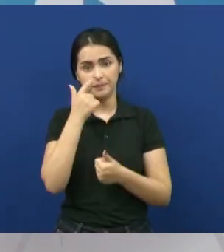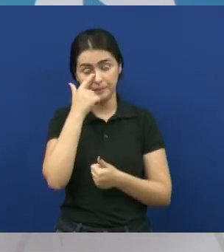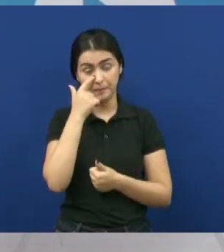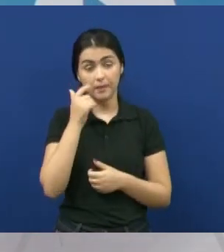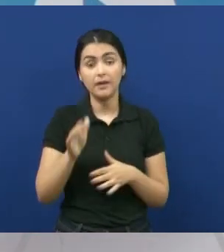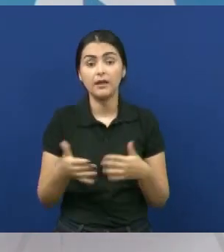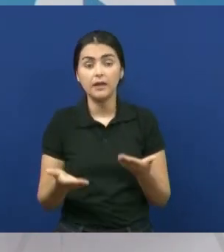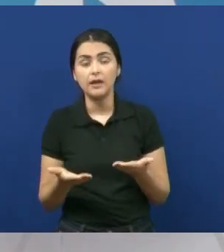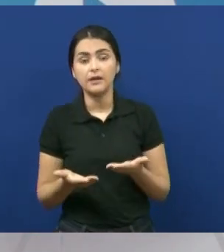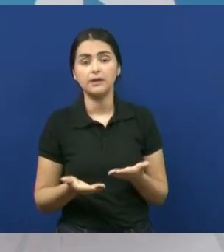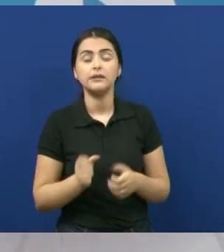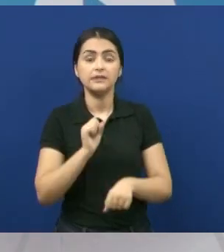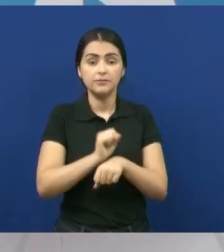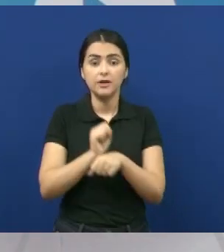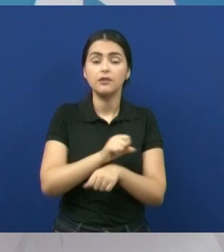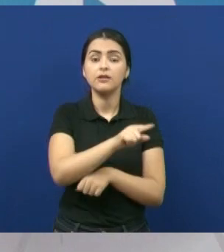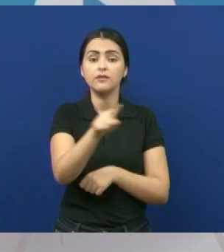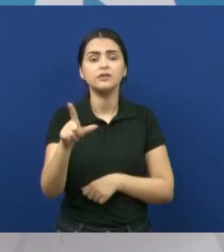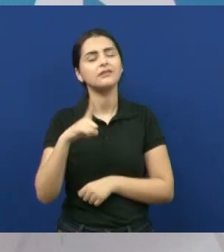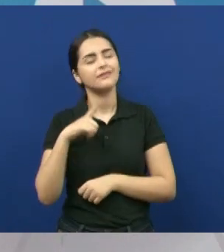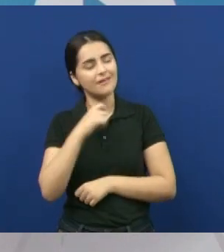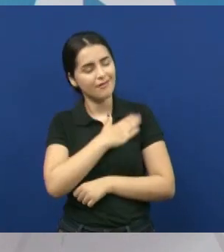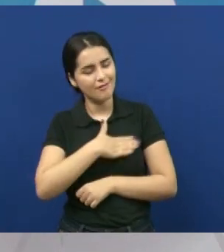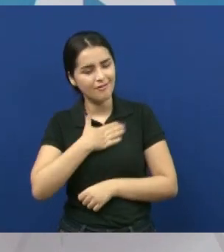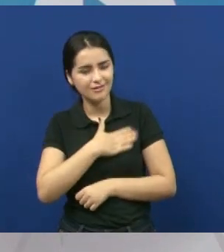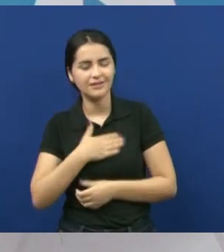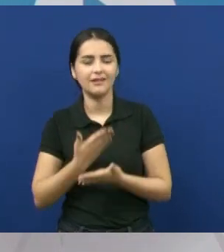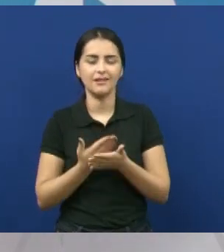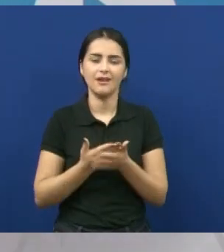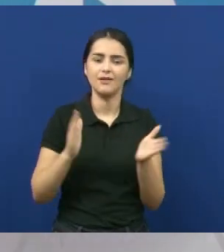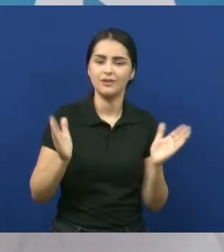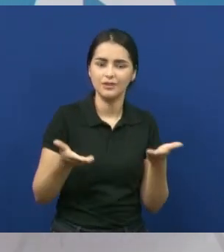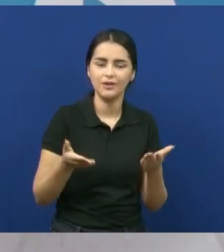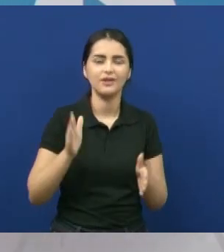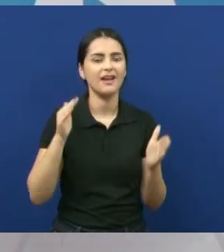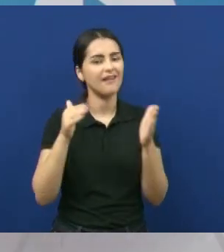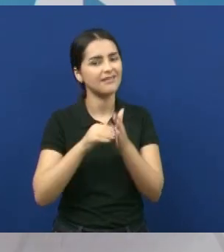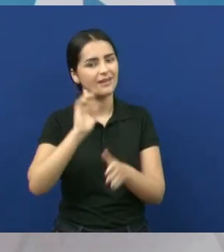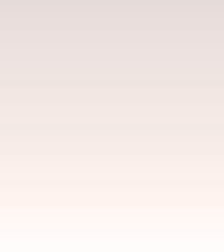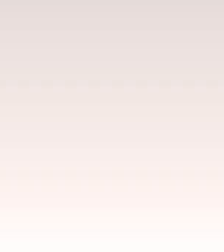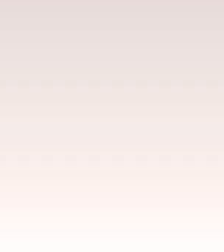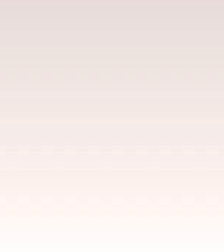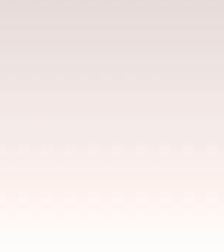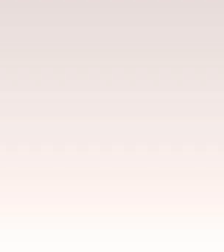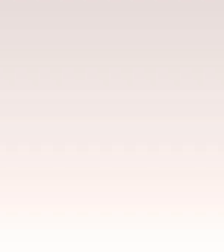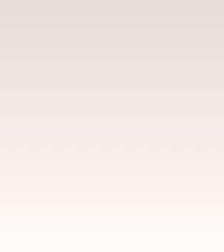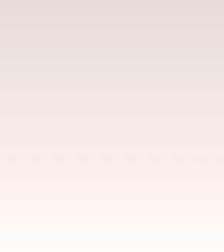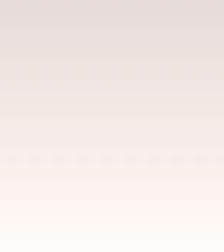Então, espero que vocês tenham gostado da aula de hoje e até mais!